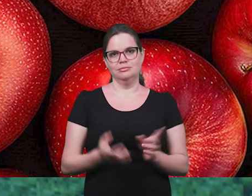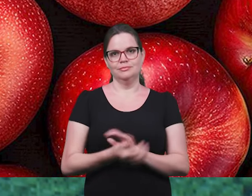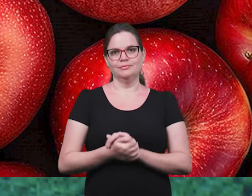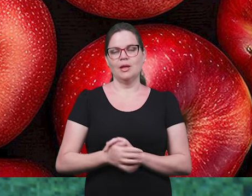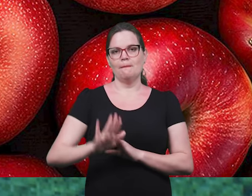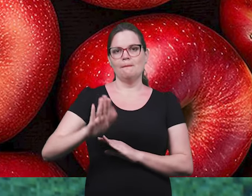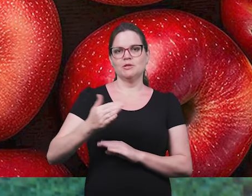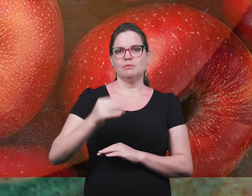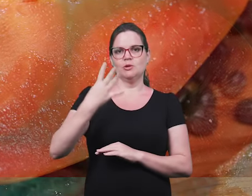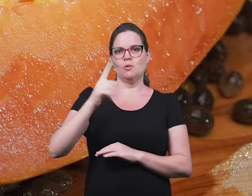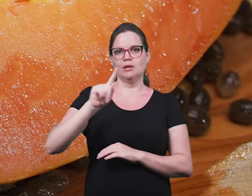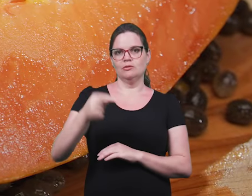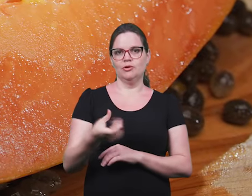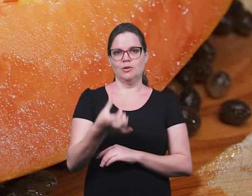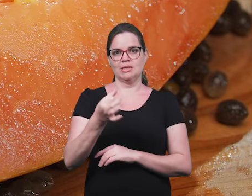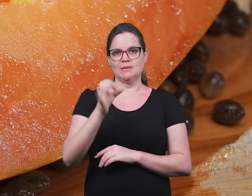de